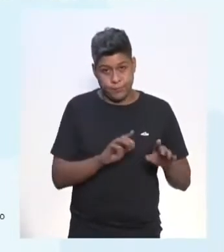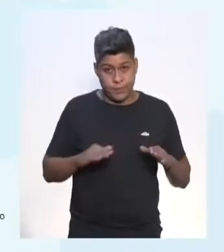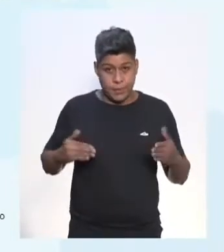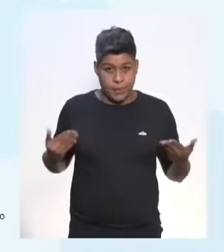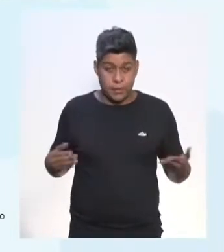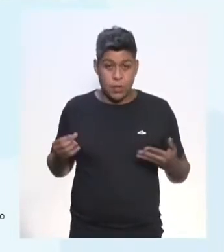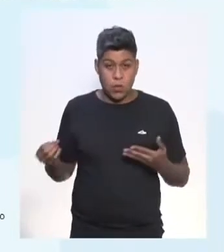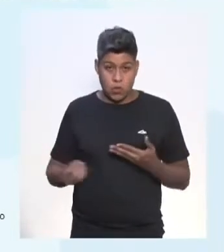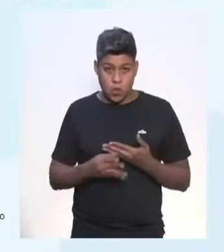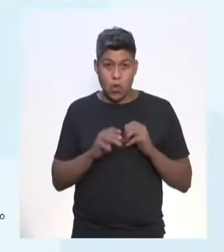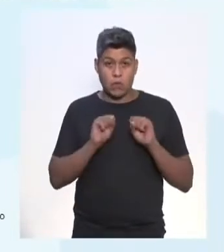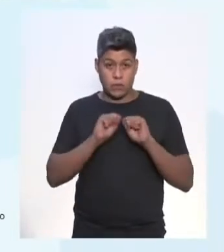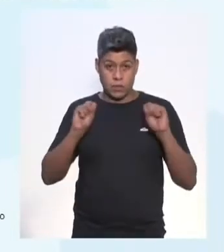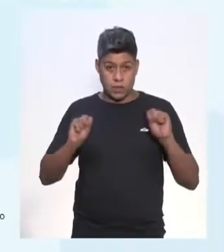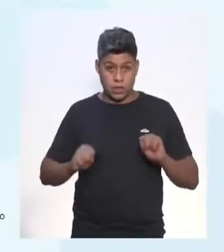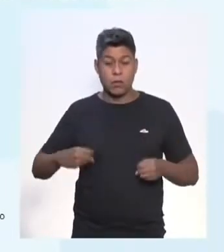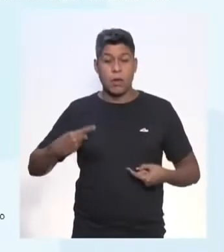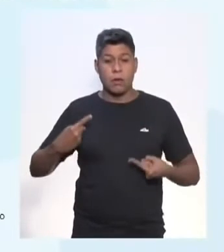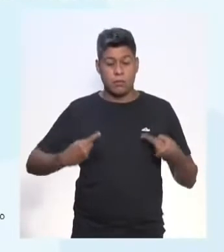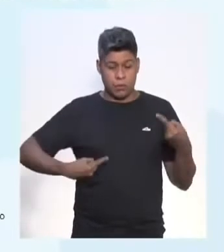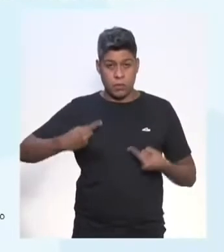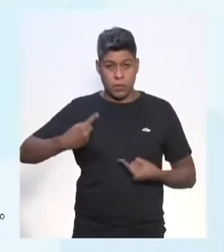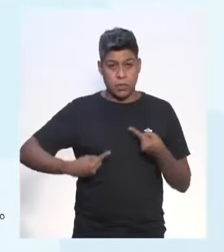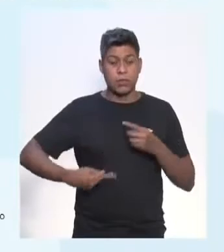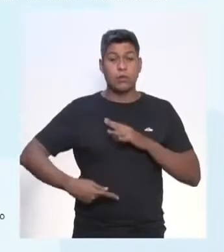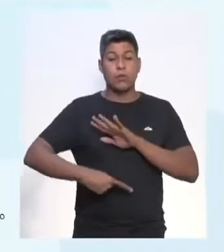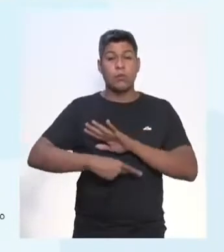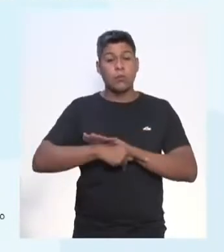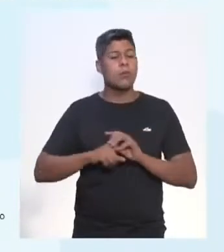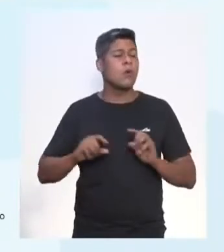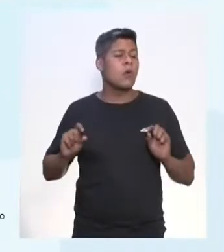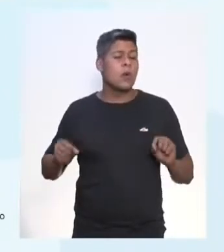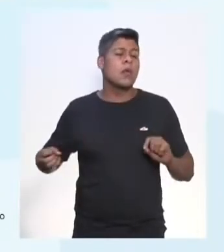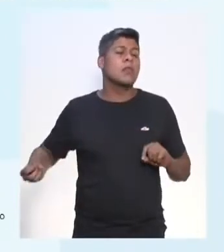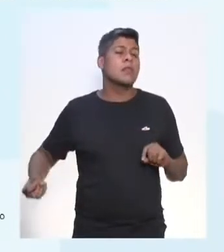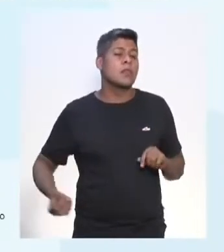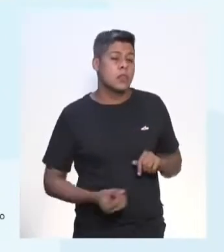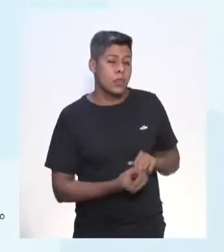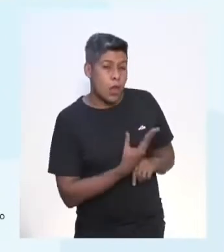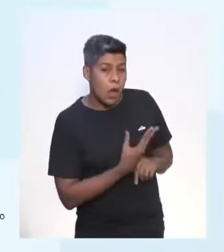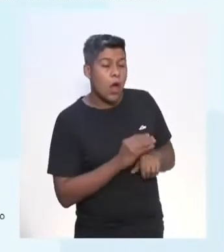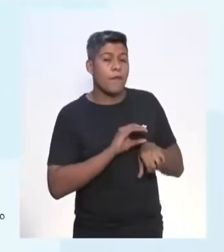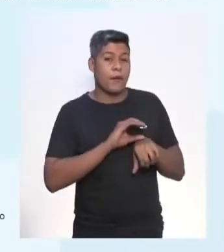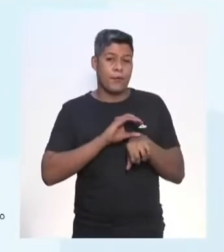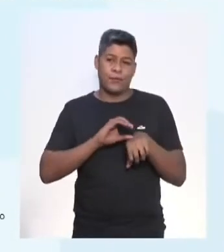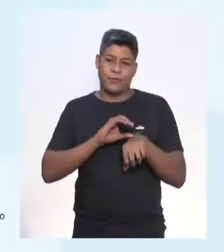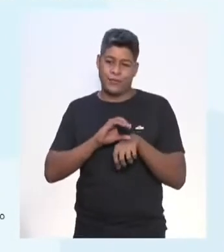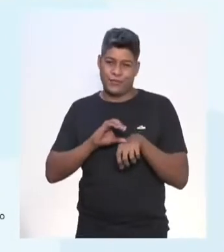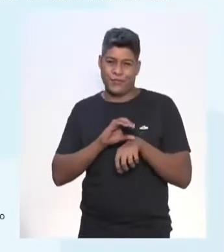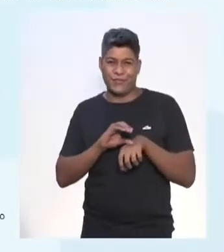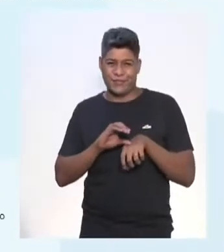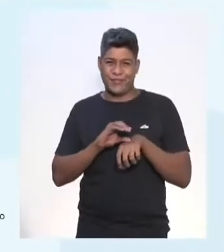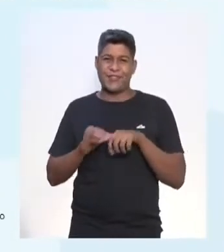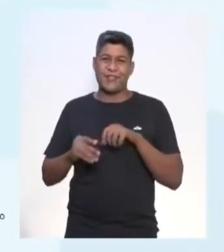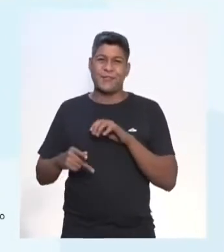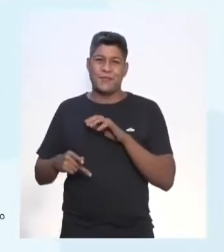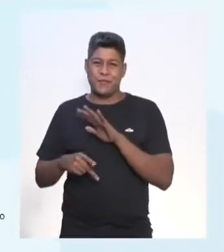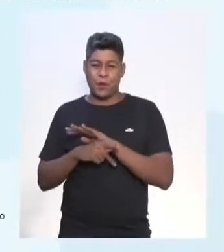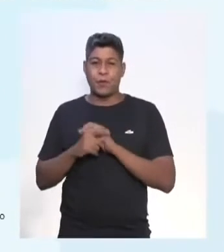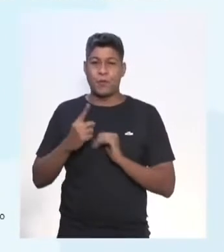novo sistema político foi assentado mediante uma nova Constituição, a Constituição